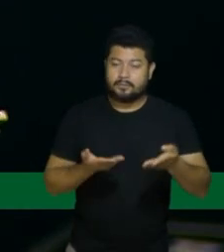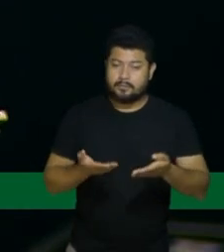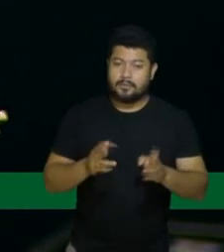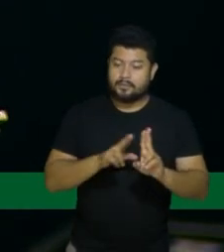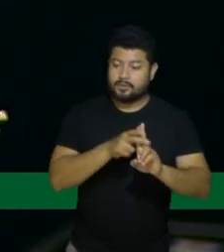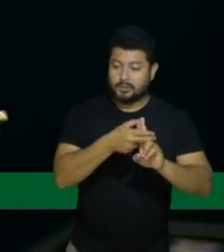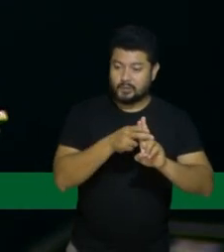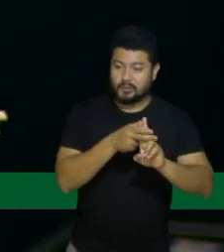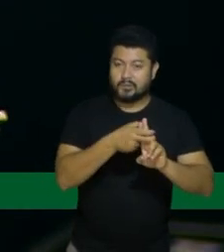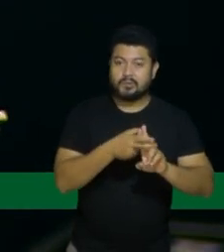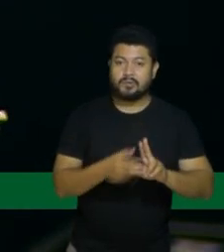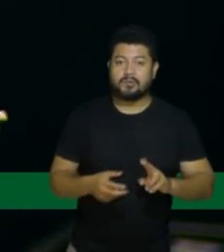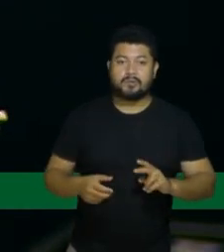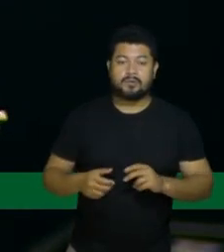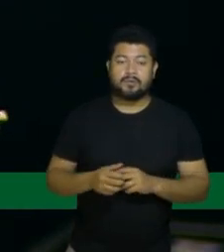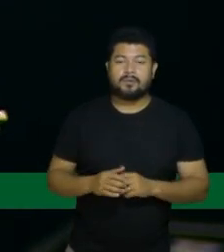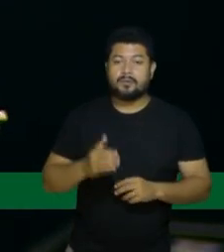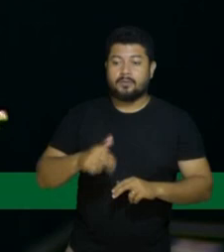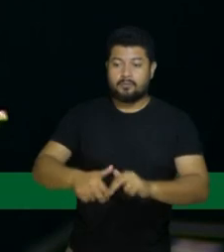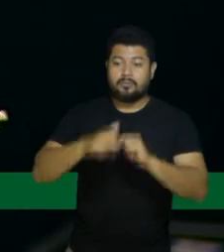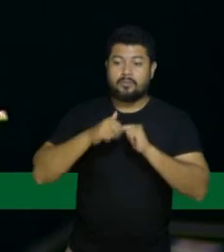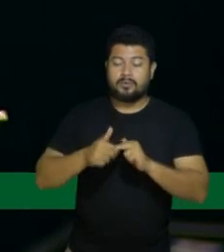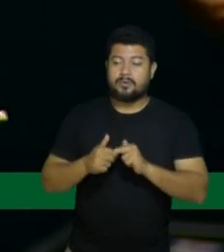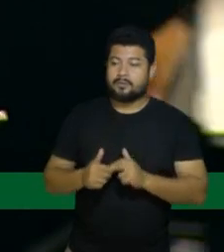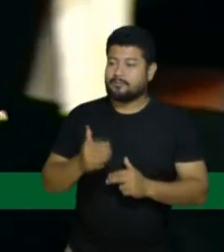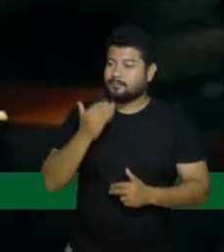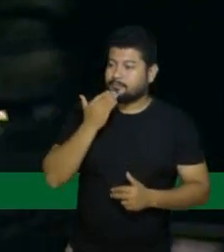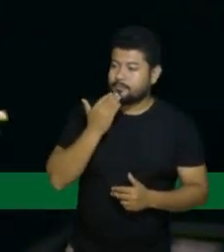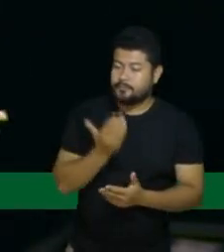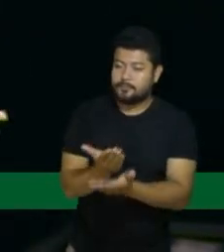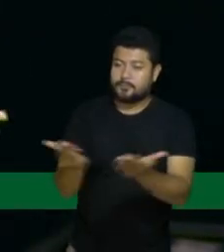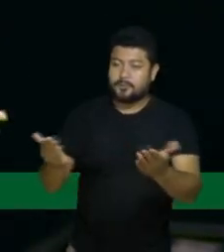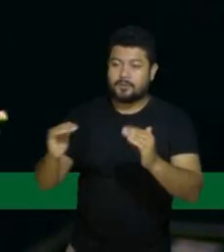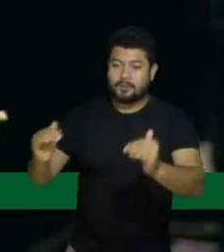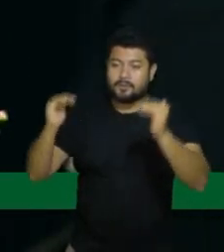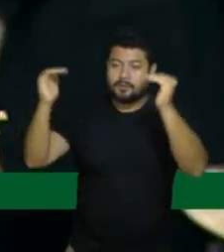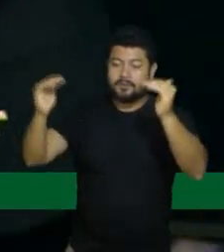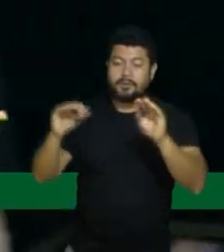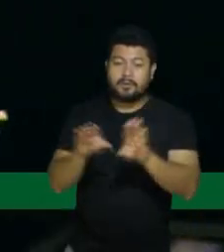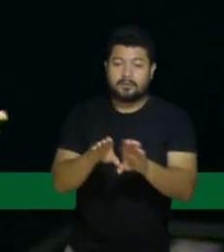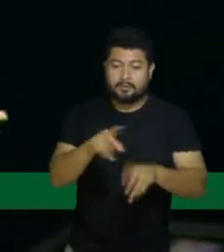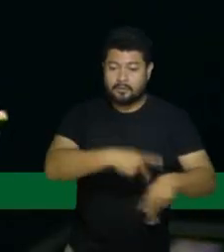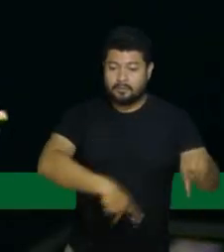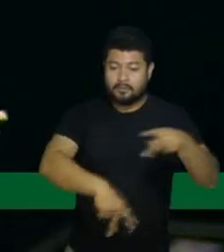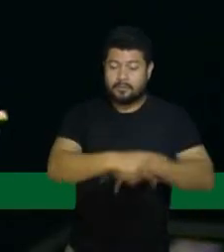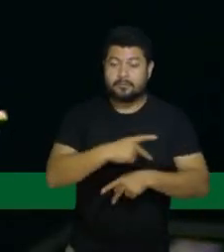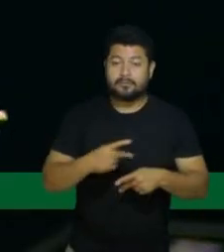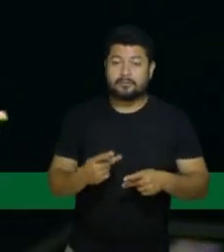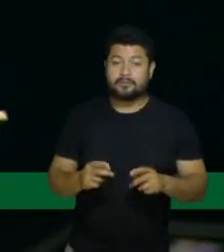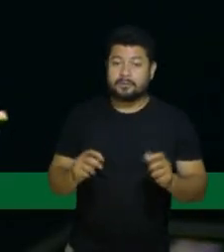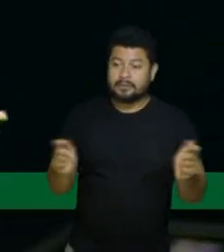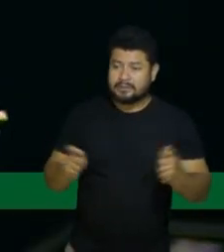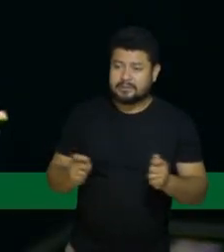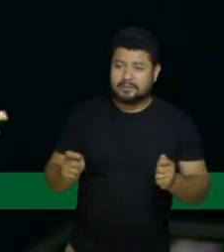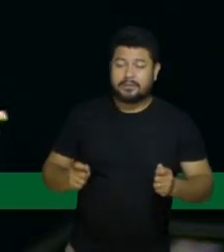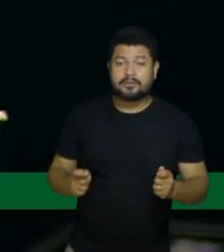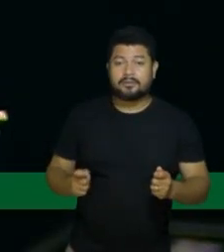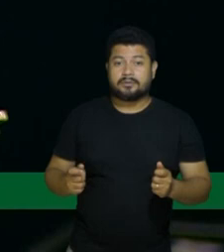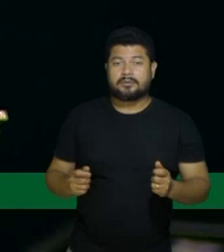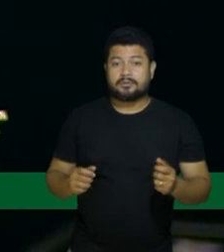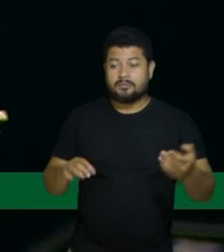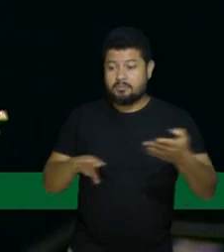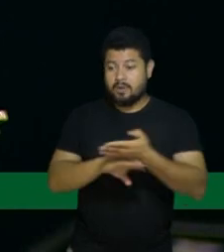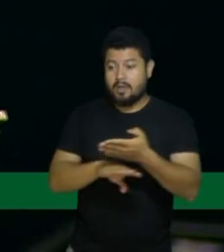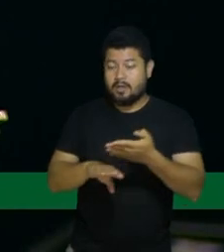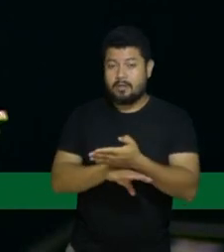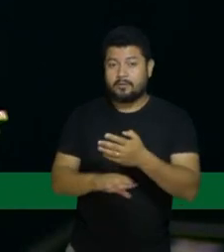apelamos às autoridades à população e a todos que De algum modo de alguma forma estão envolvidos